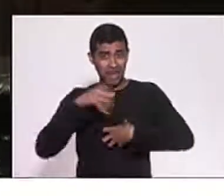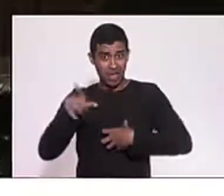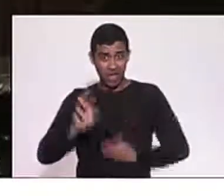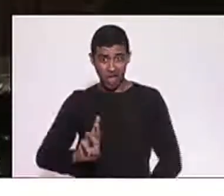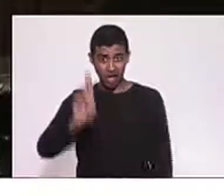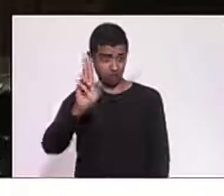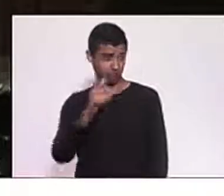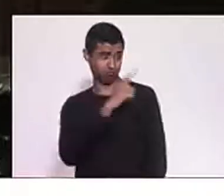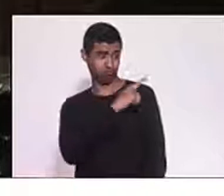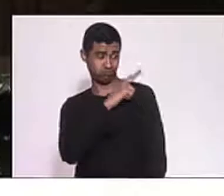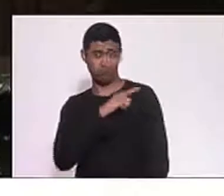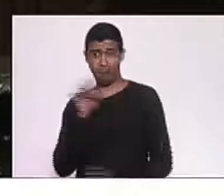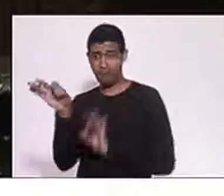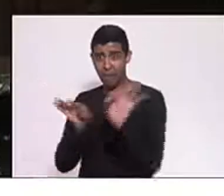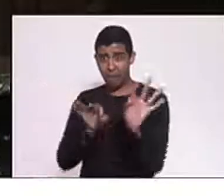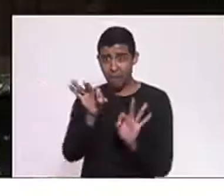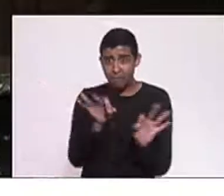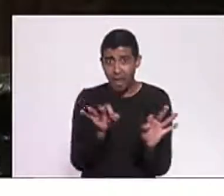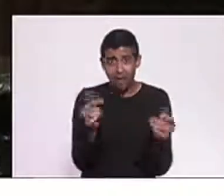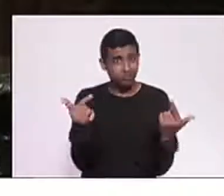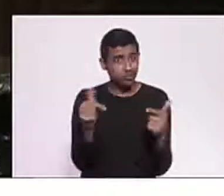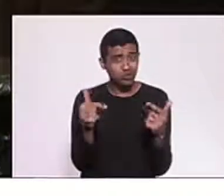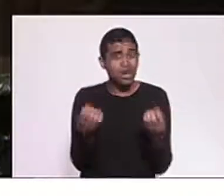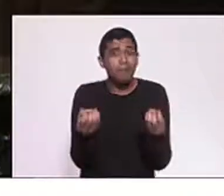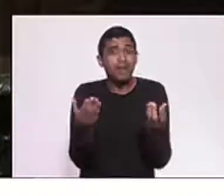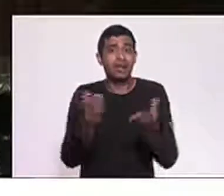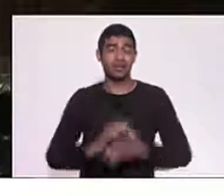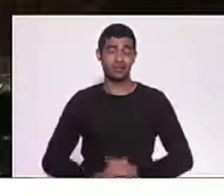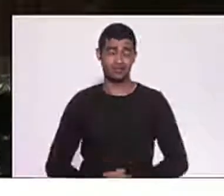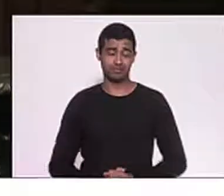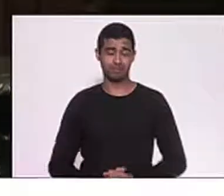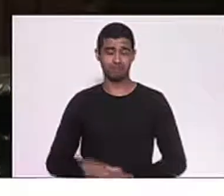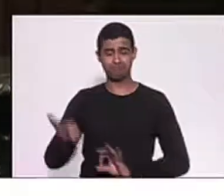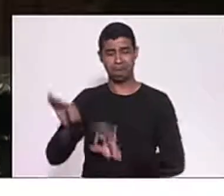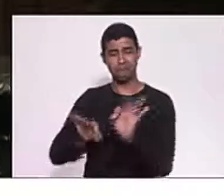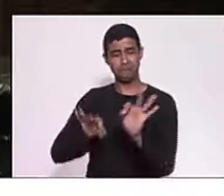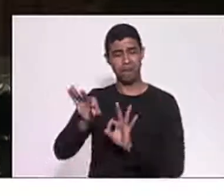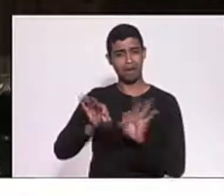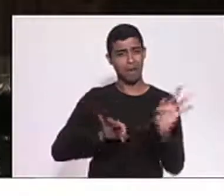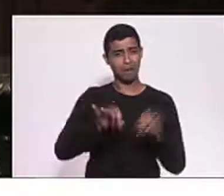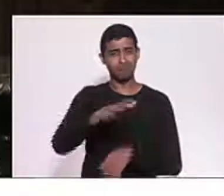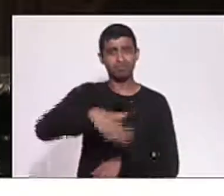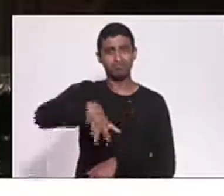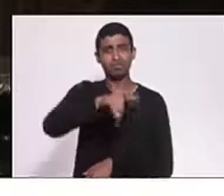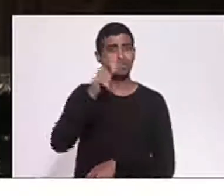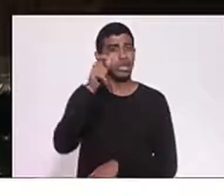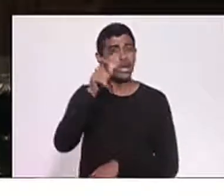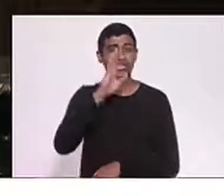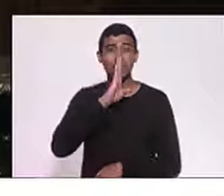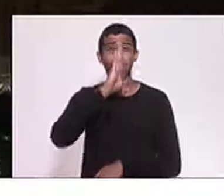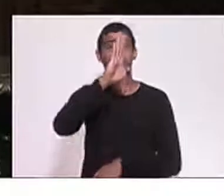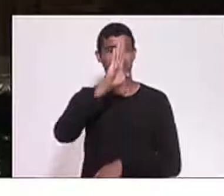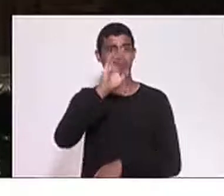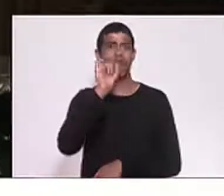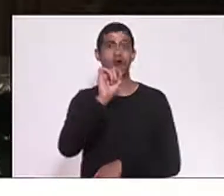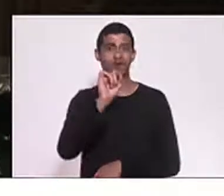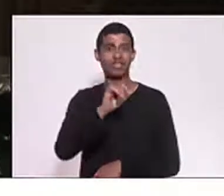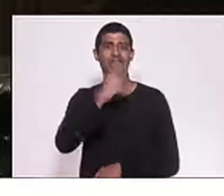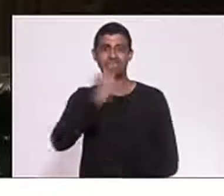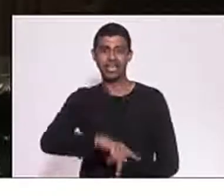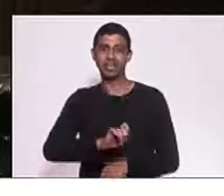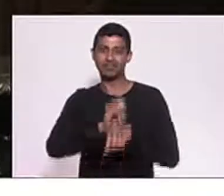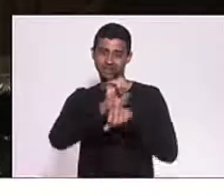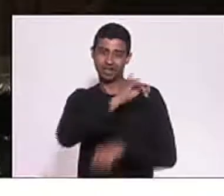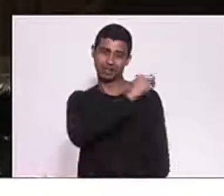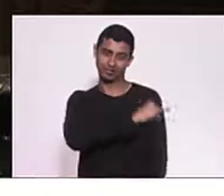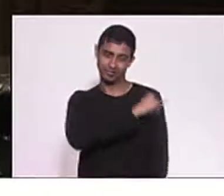gestor para conduzir os interesses maiores do estado do Rio